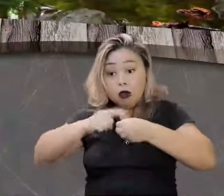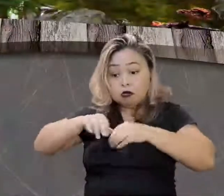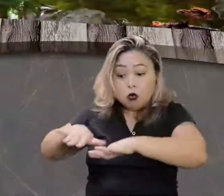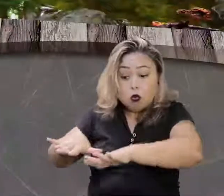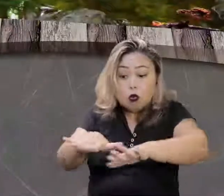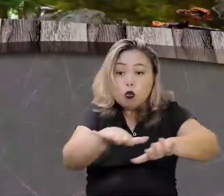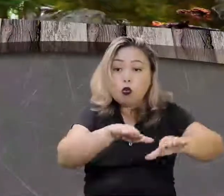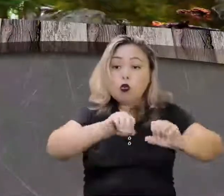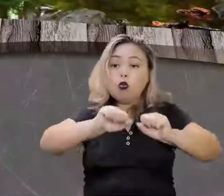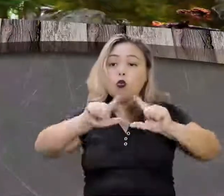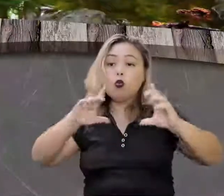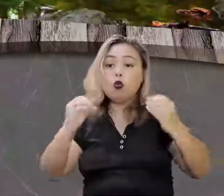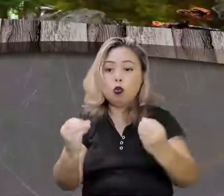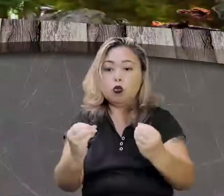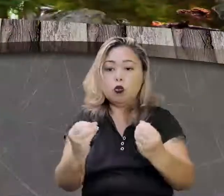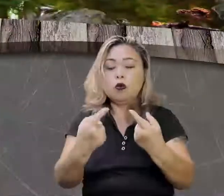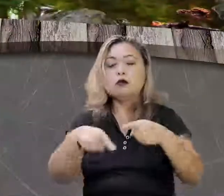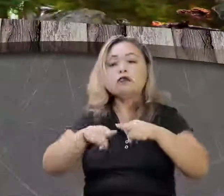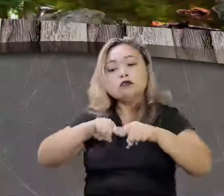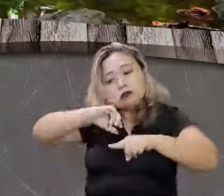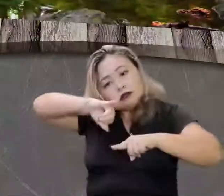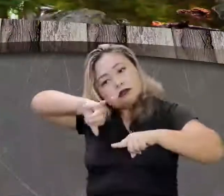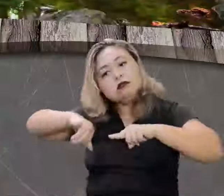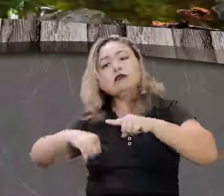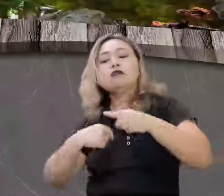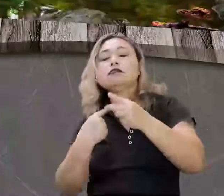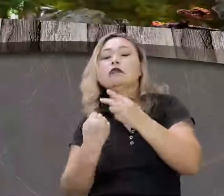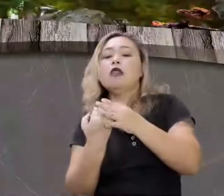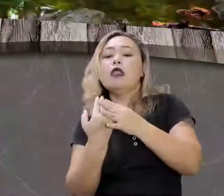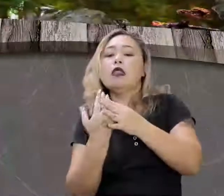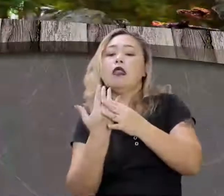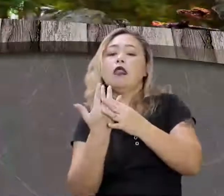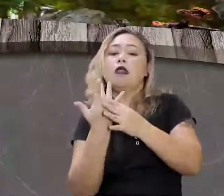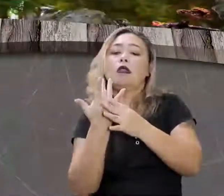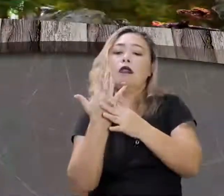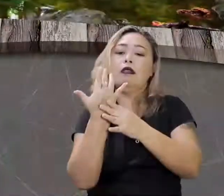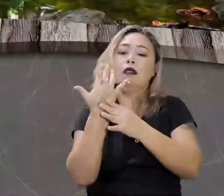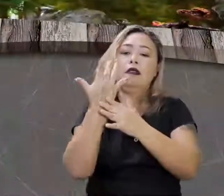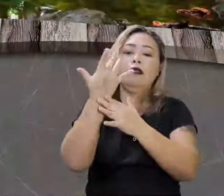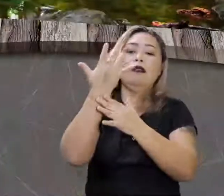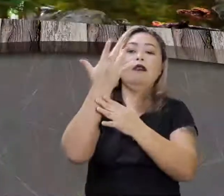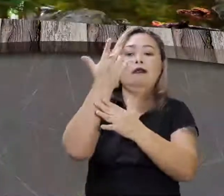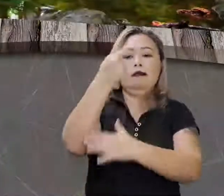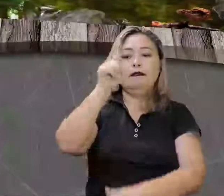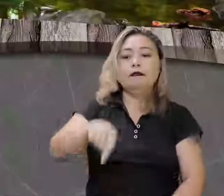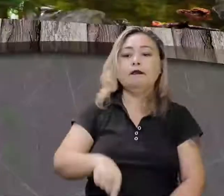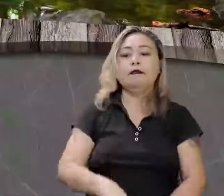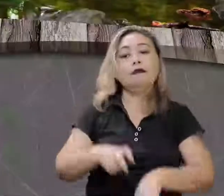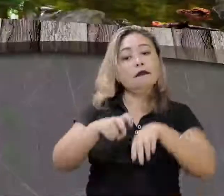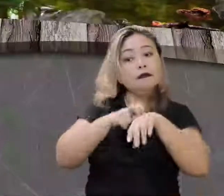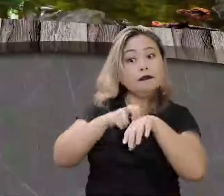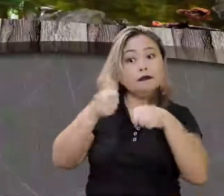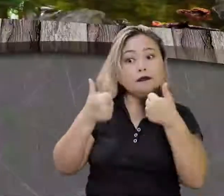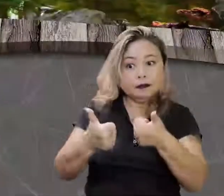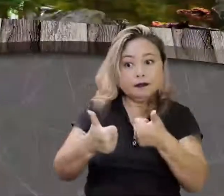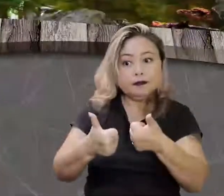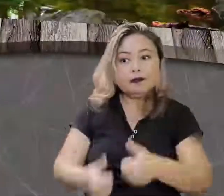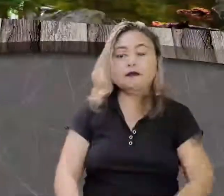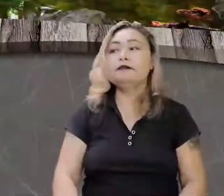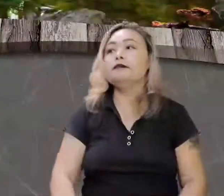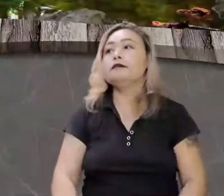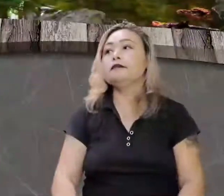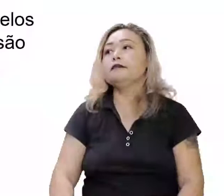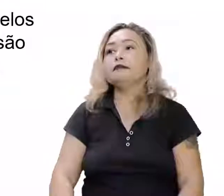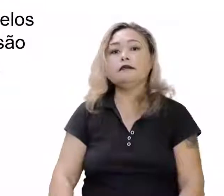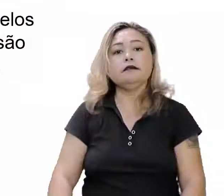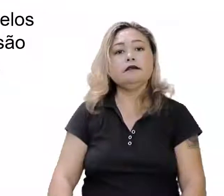no solo, e, consequentemente, sejam aproveitados para o início da cadeia, que são os produtores. Tá bom? Vamos